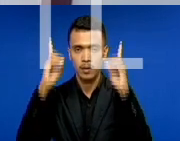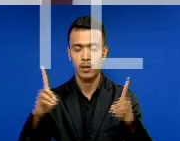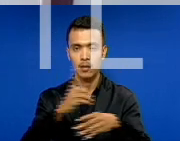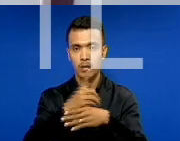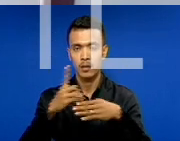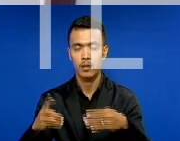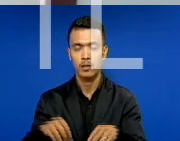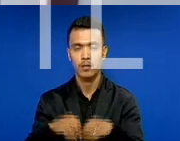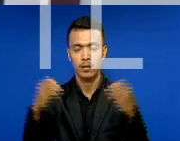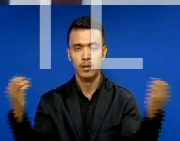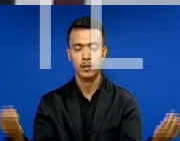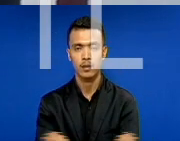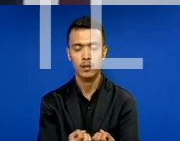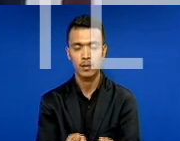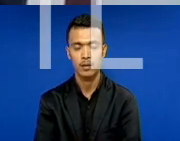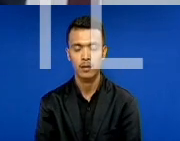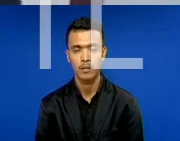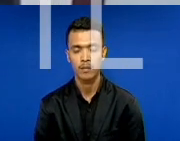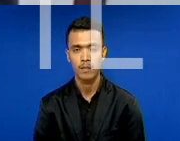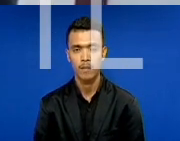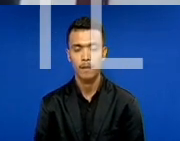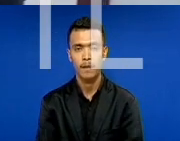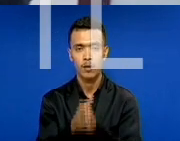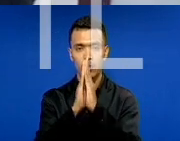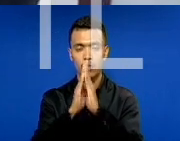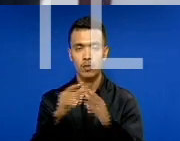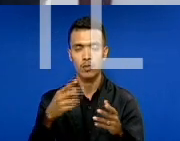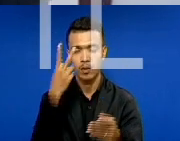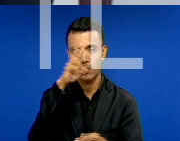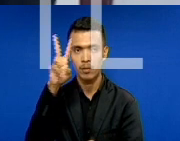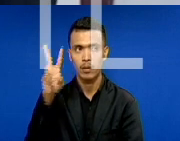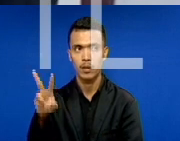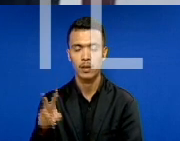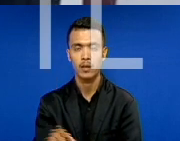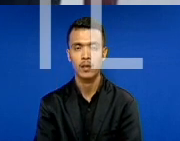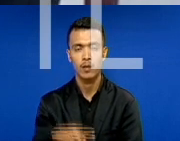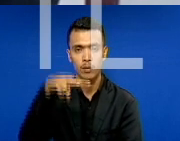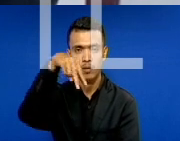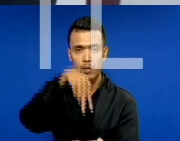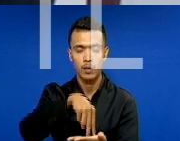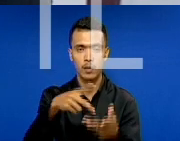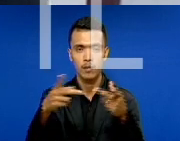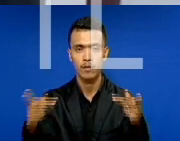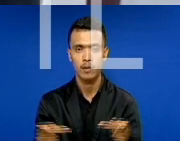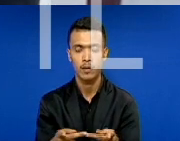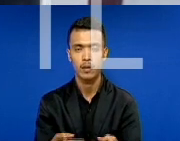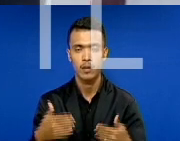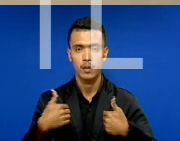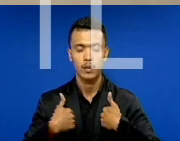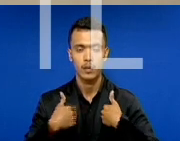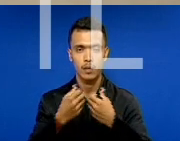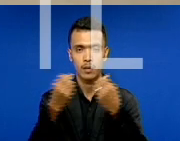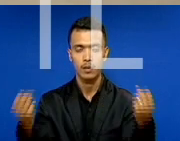Geral Toponomia no Organização Urbana, husu atuhalo identificação. Hodi hari placa toponomia iha